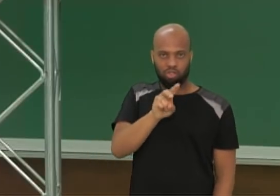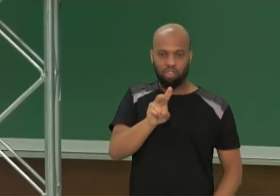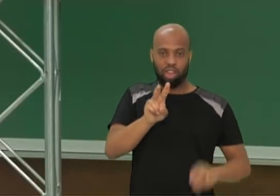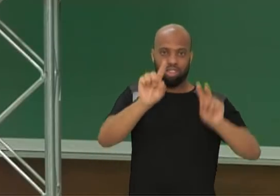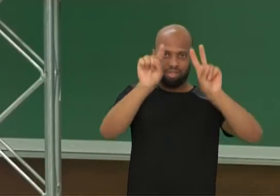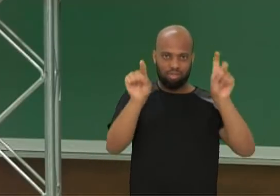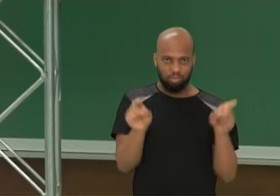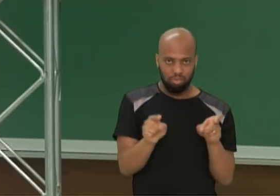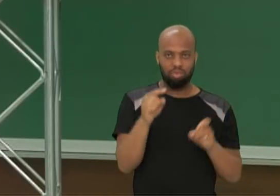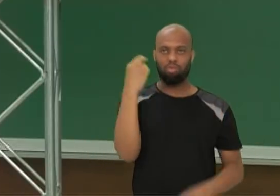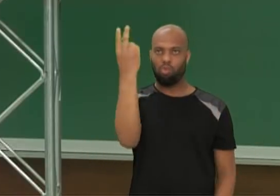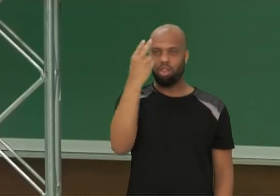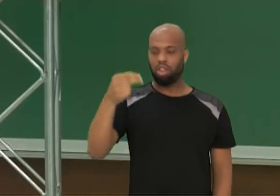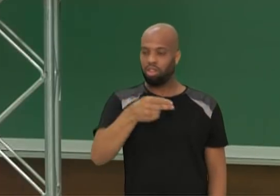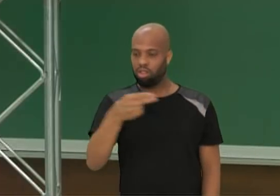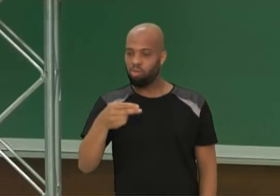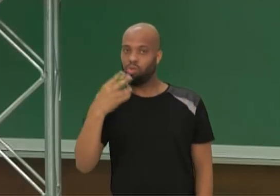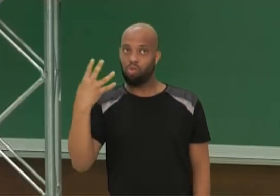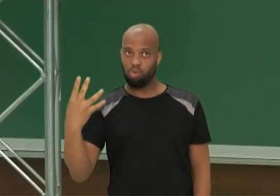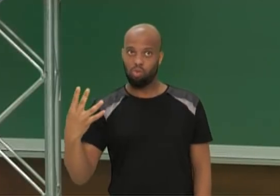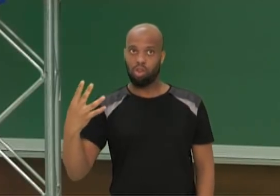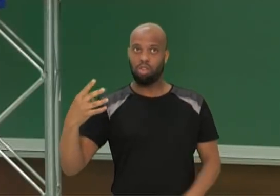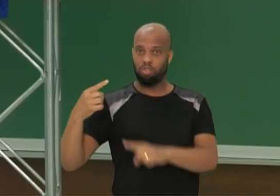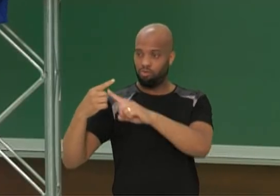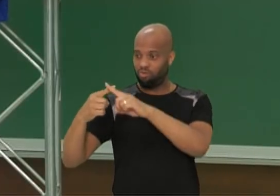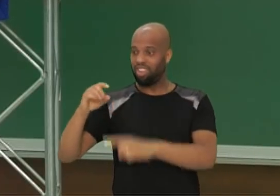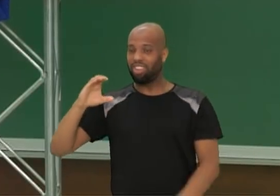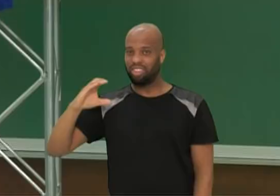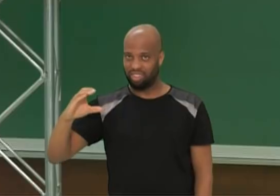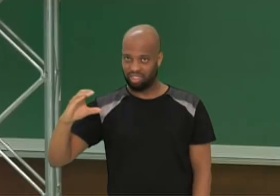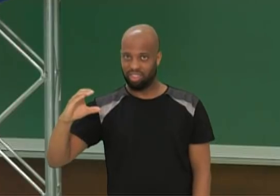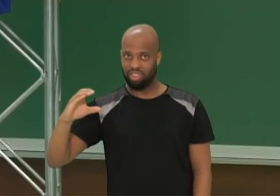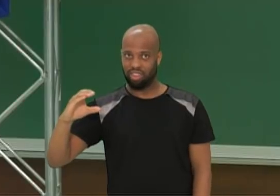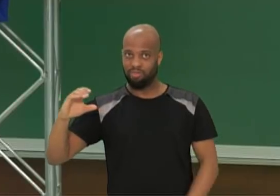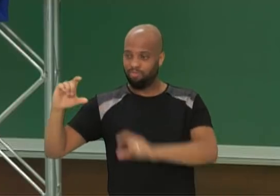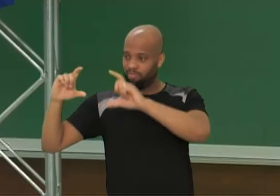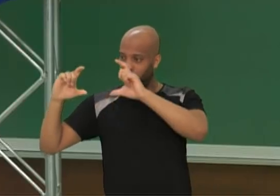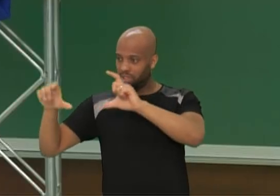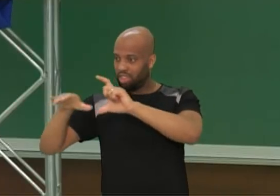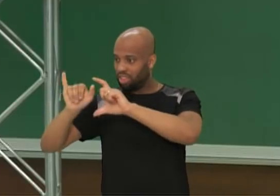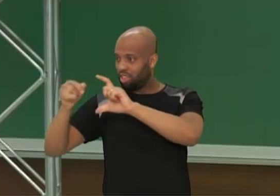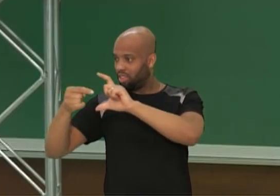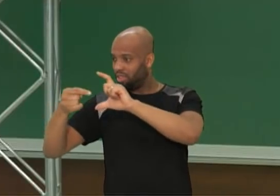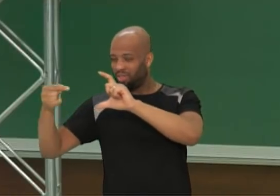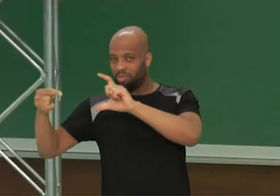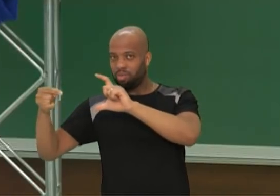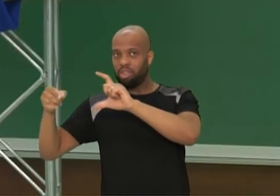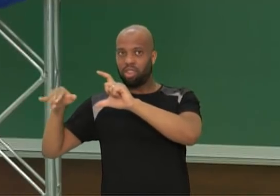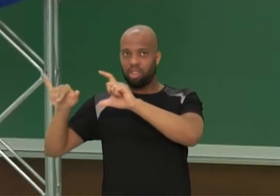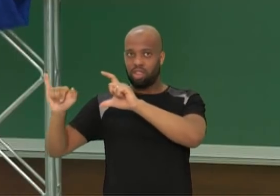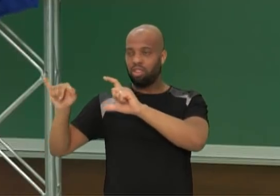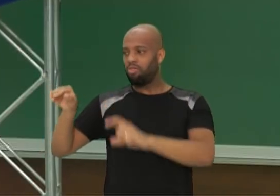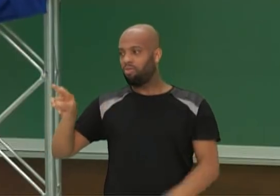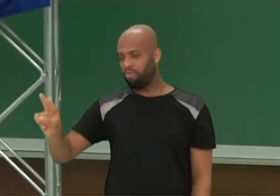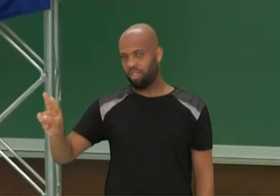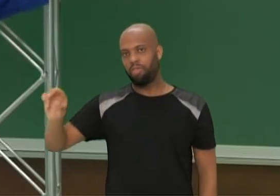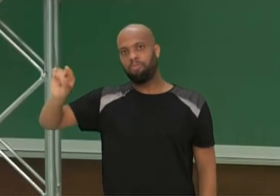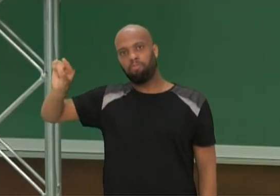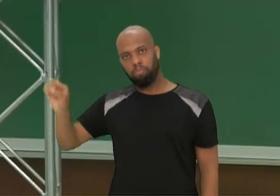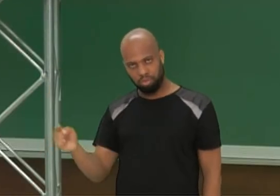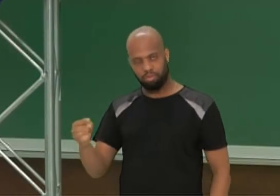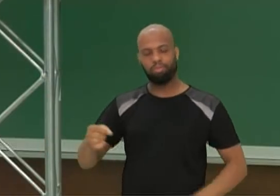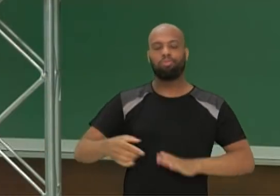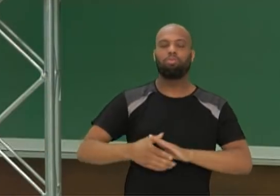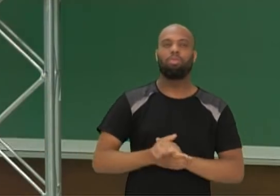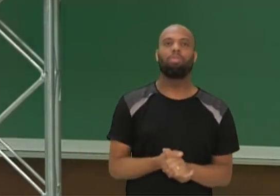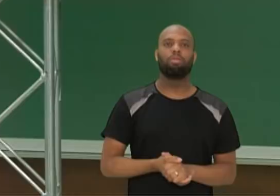isso ao quadrado, é igual a 4 vezes c, abre parênteses, y menos y do